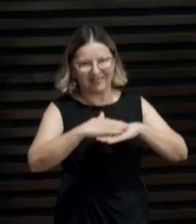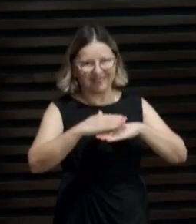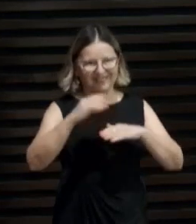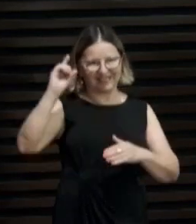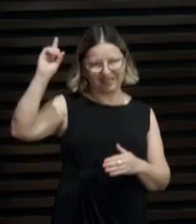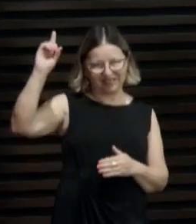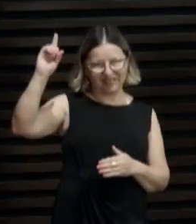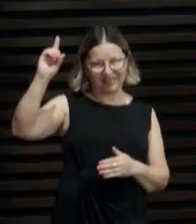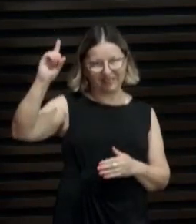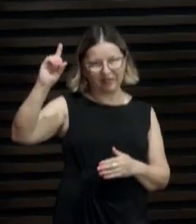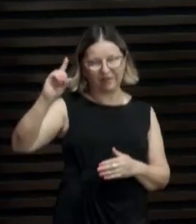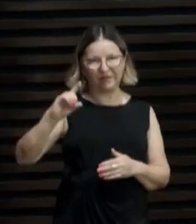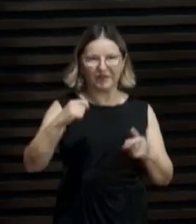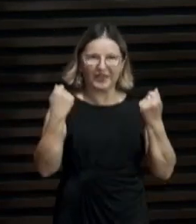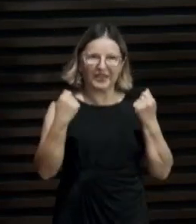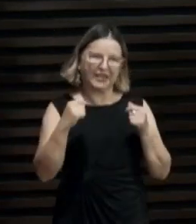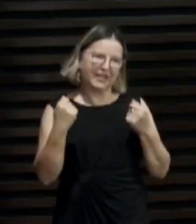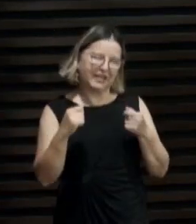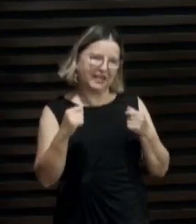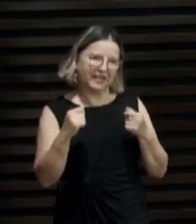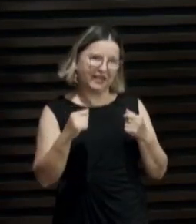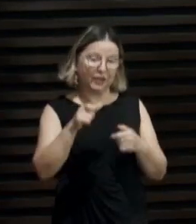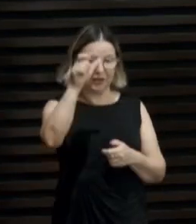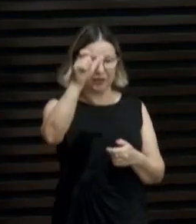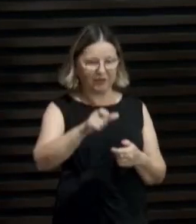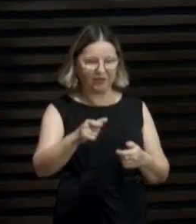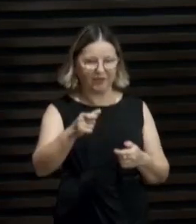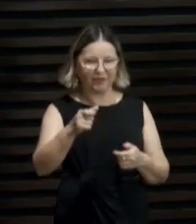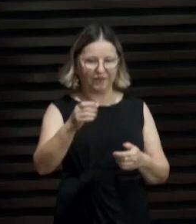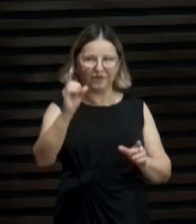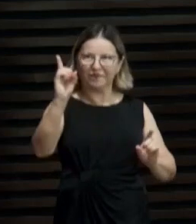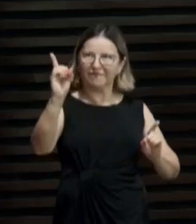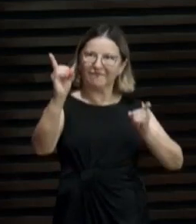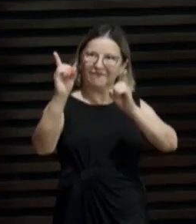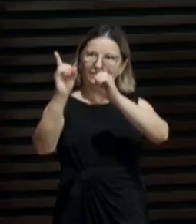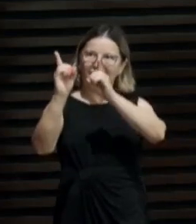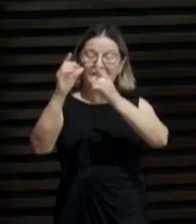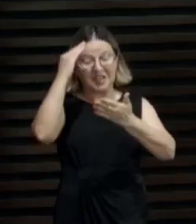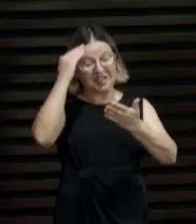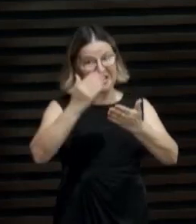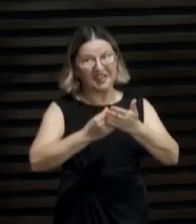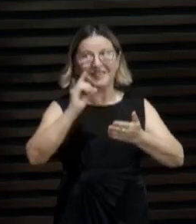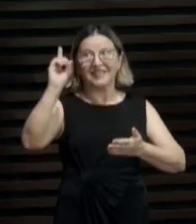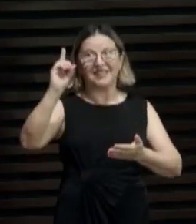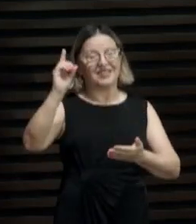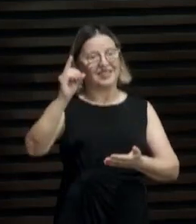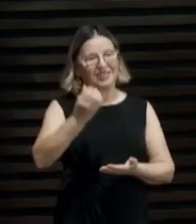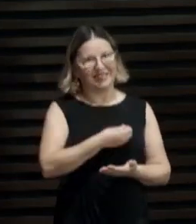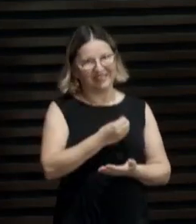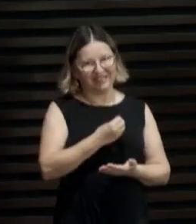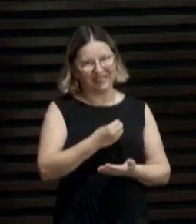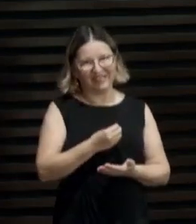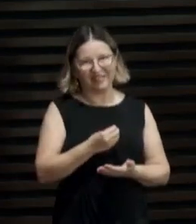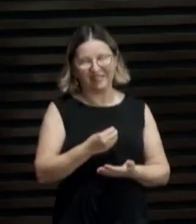Deus, porquanto é necessário que aquele que se aproxima de Deus creia que Ele existe e que se